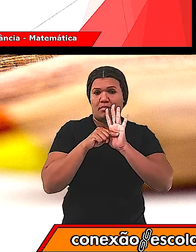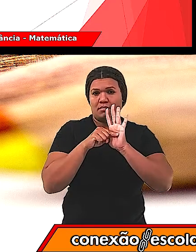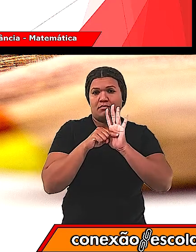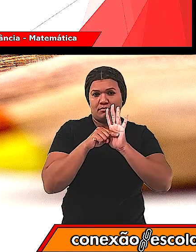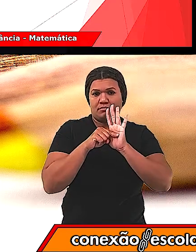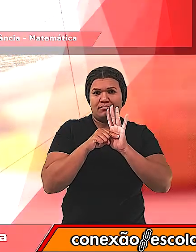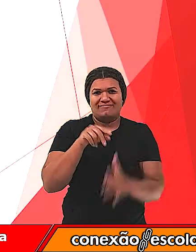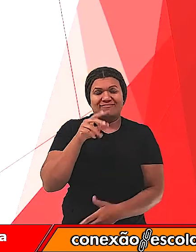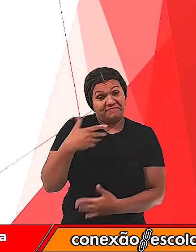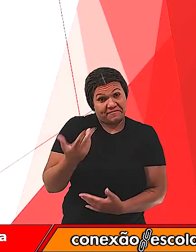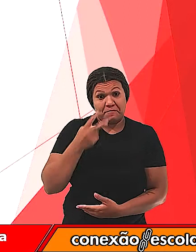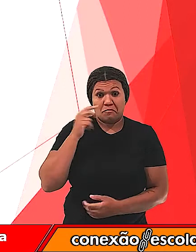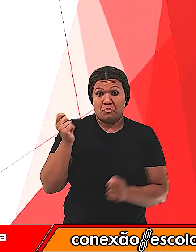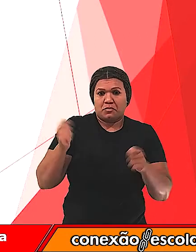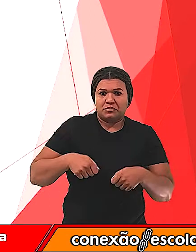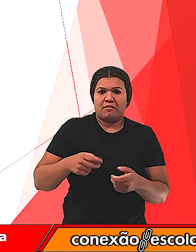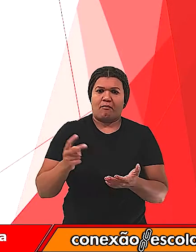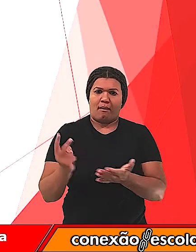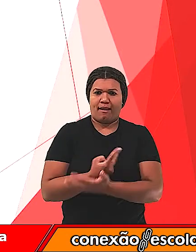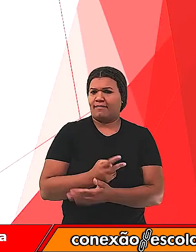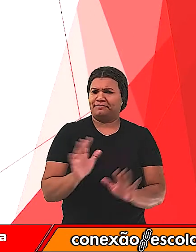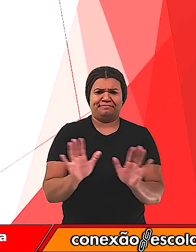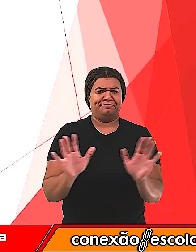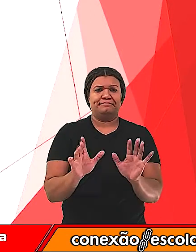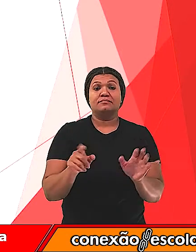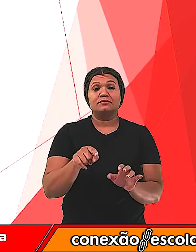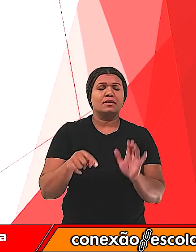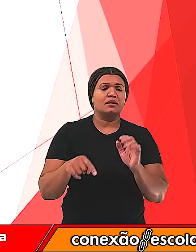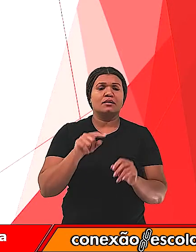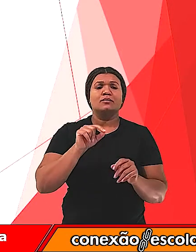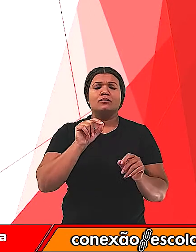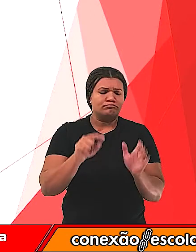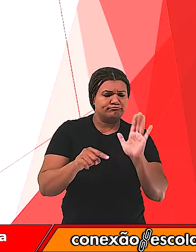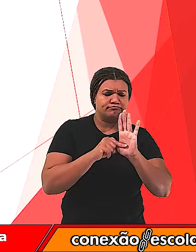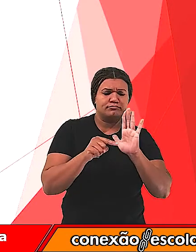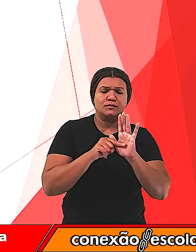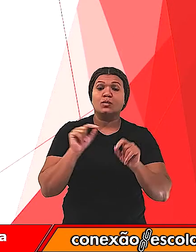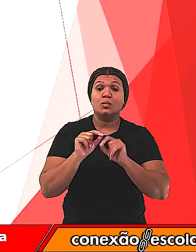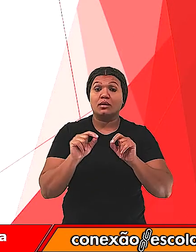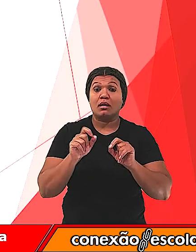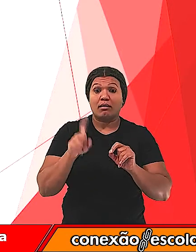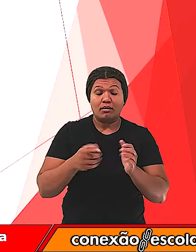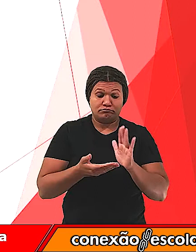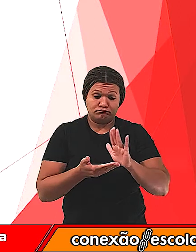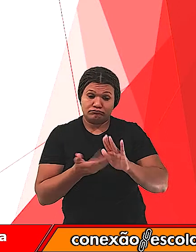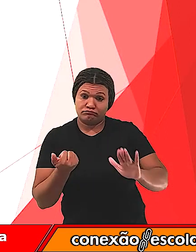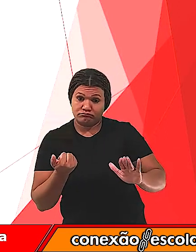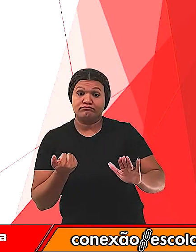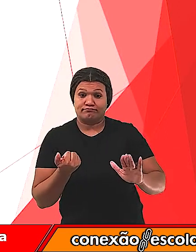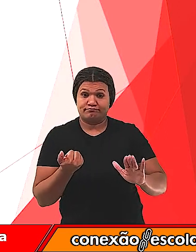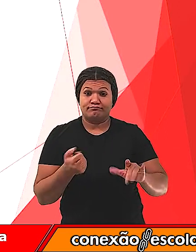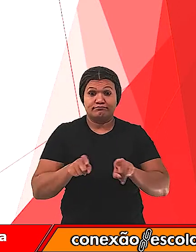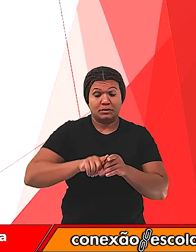erro? Subtração está associada ao conceito de diminuir, retirar